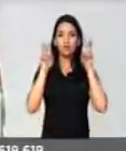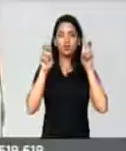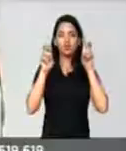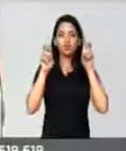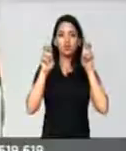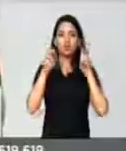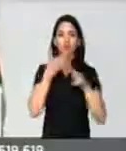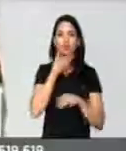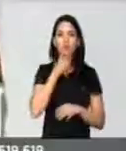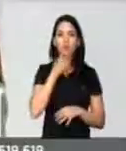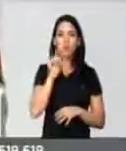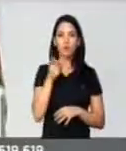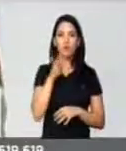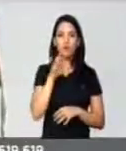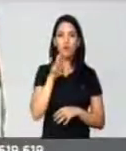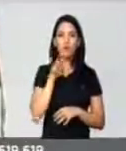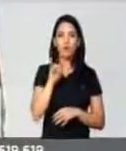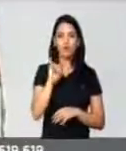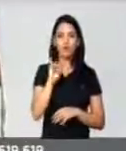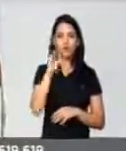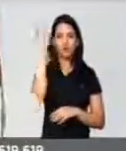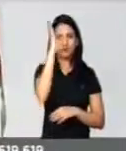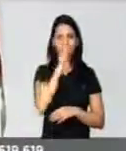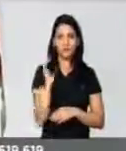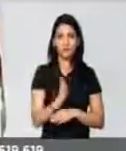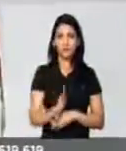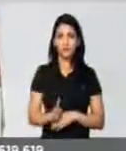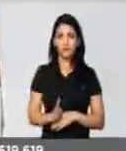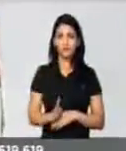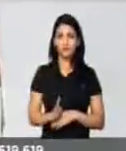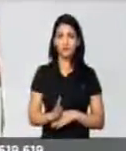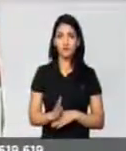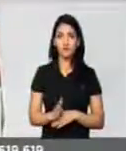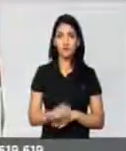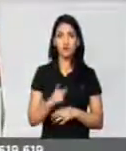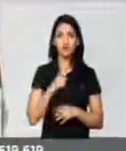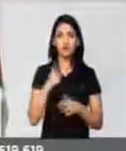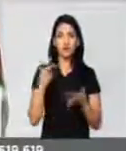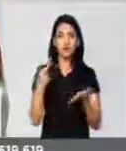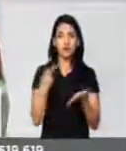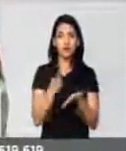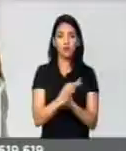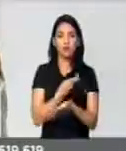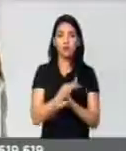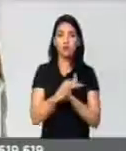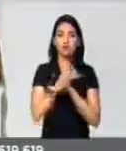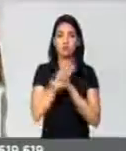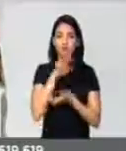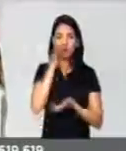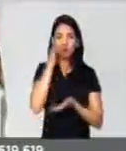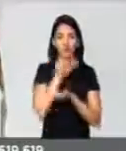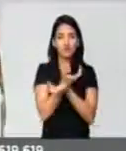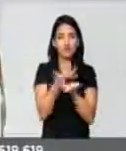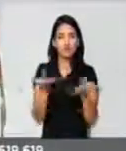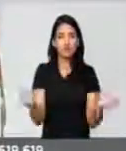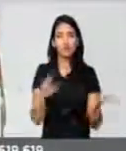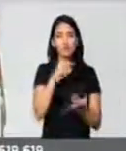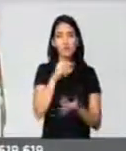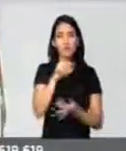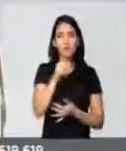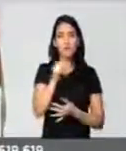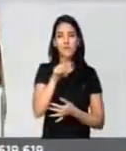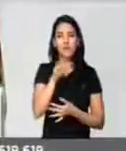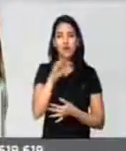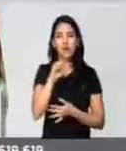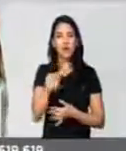da Pátria. Aquela solenidade realizada nos jardins do Palácio das Princesas reuniu grande multidão, e